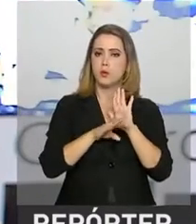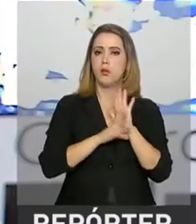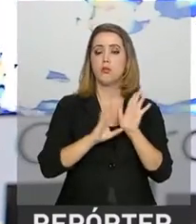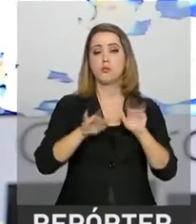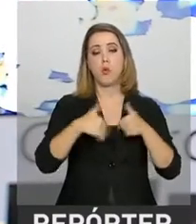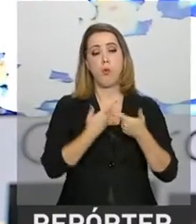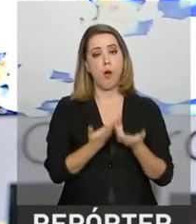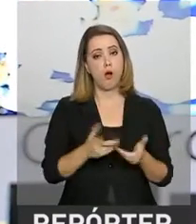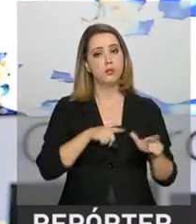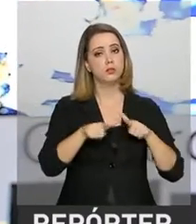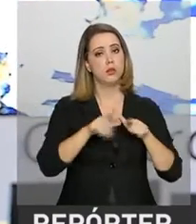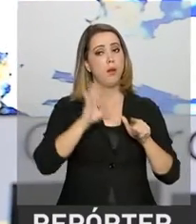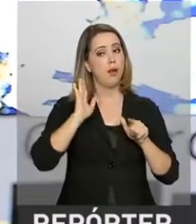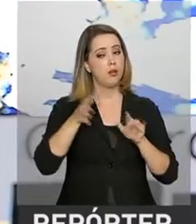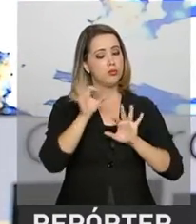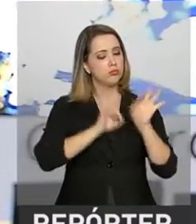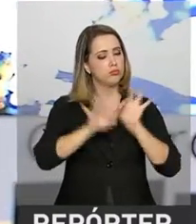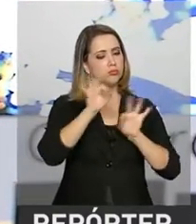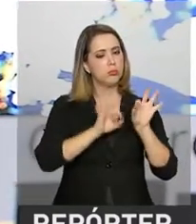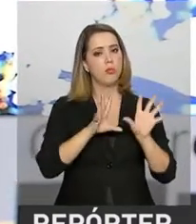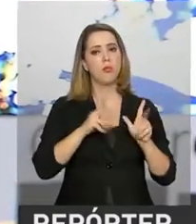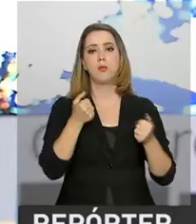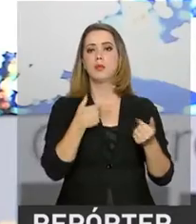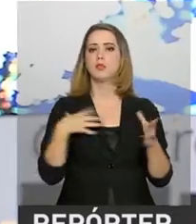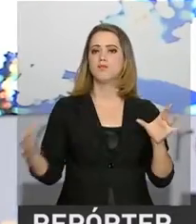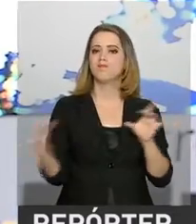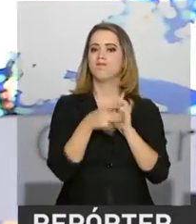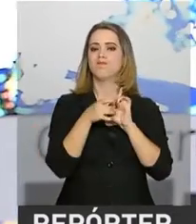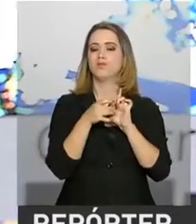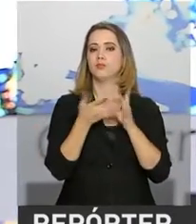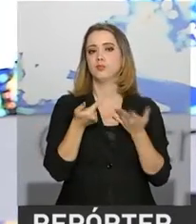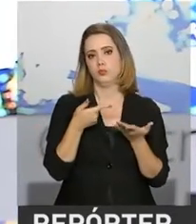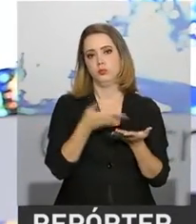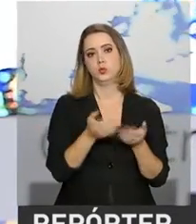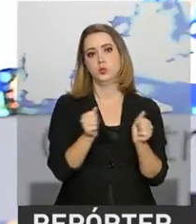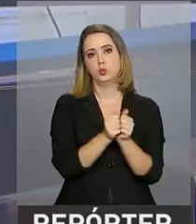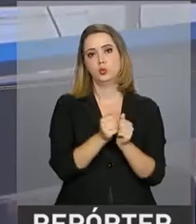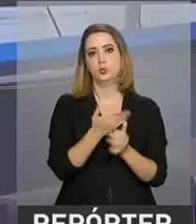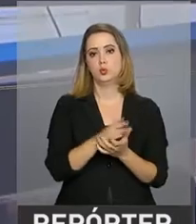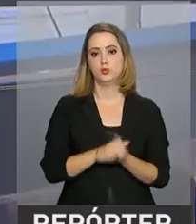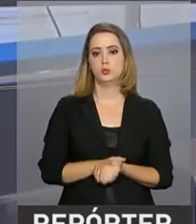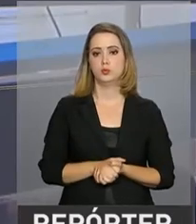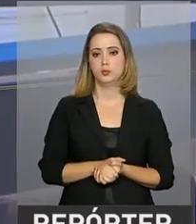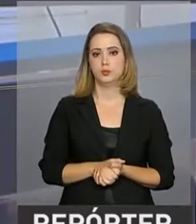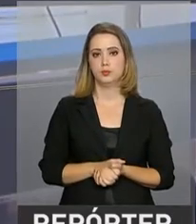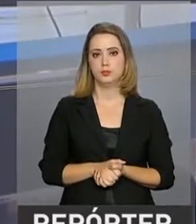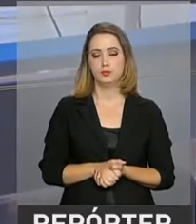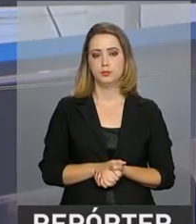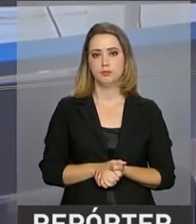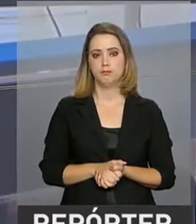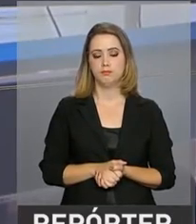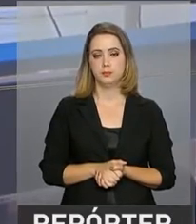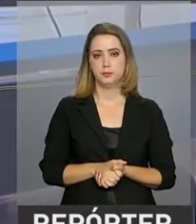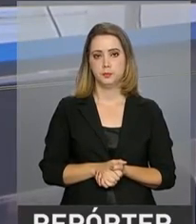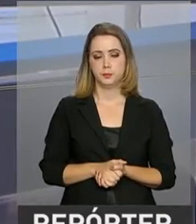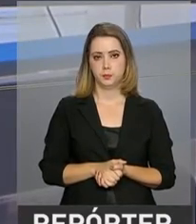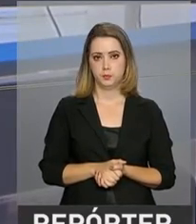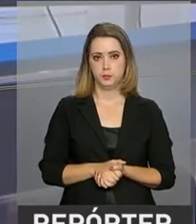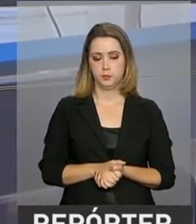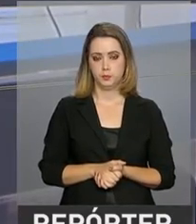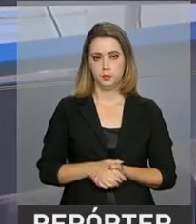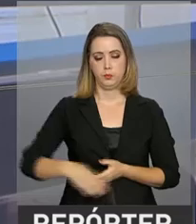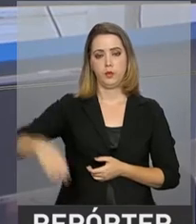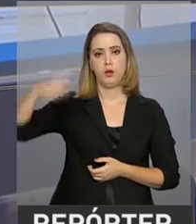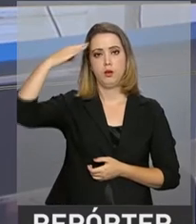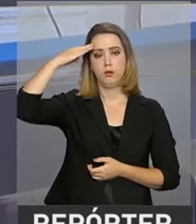ações que lhes tem planejadas a gente tem essa articulação é com eles a força aérea brasileira vai